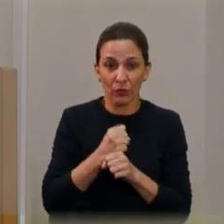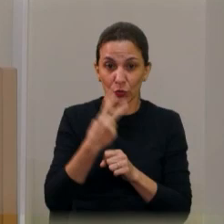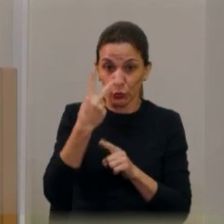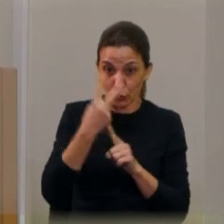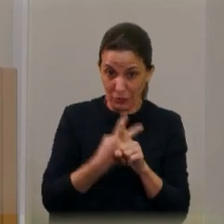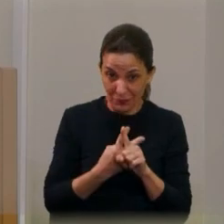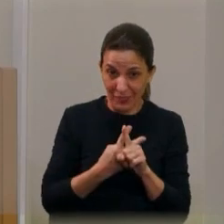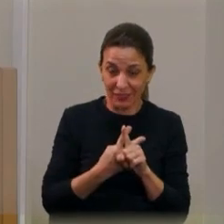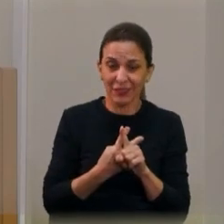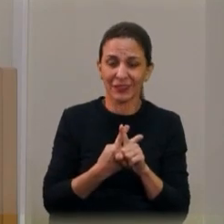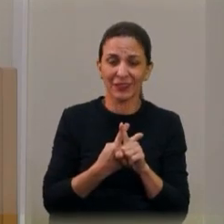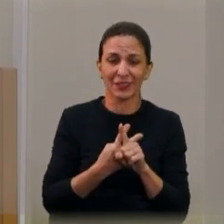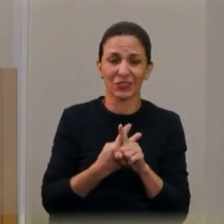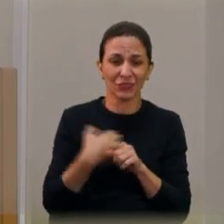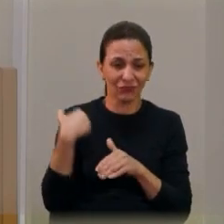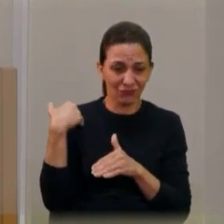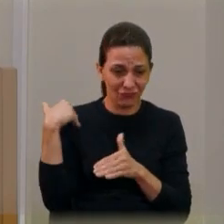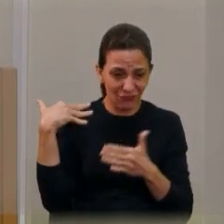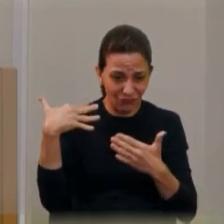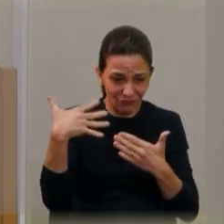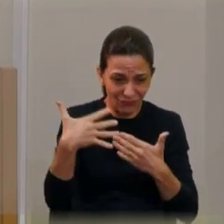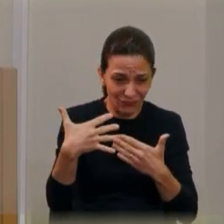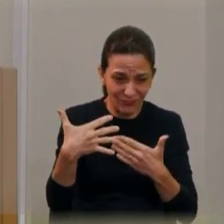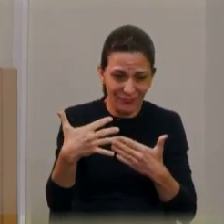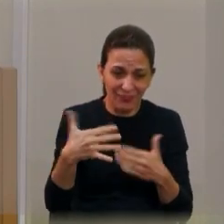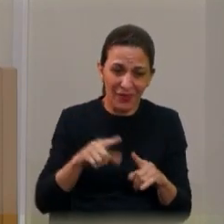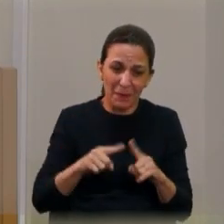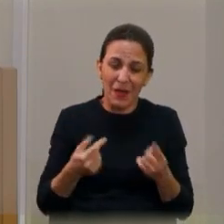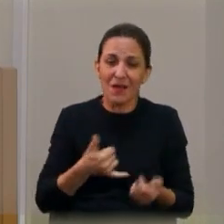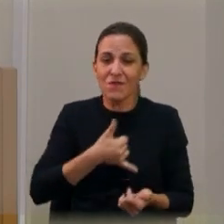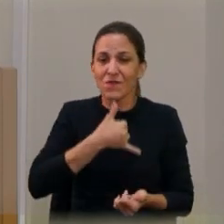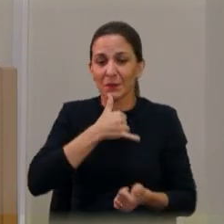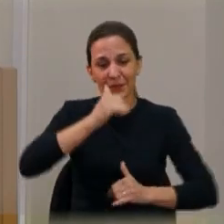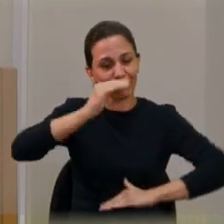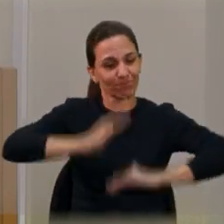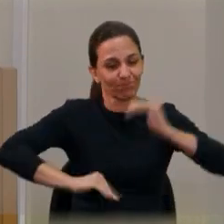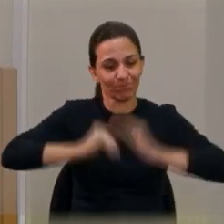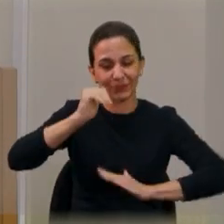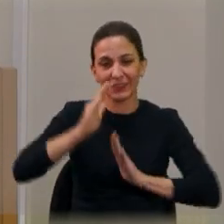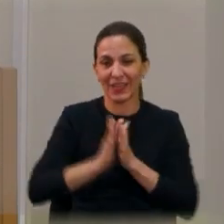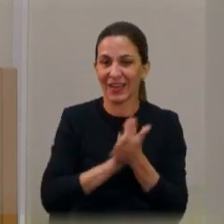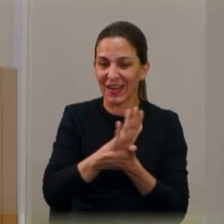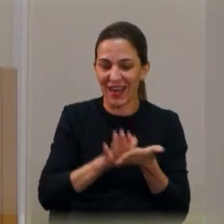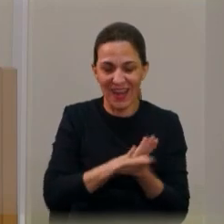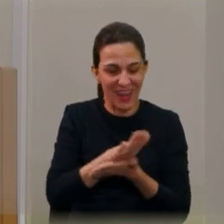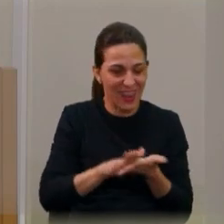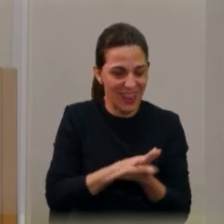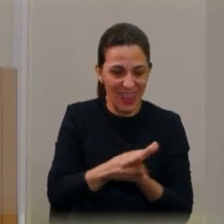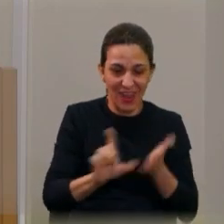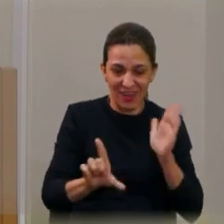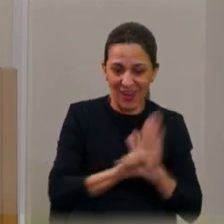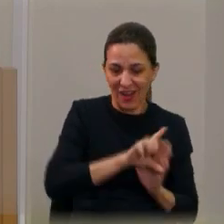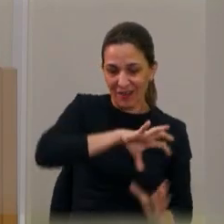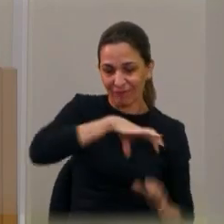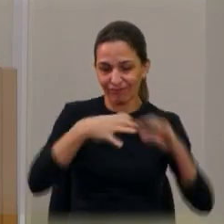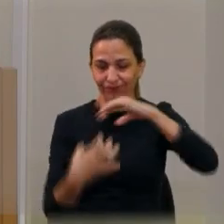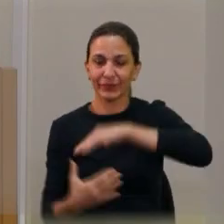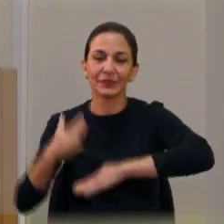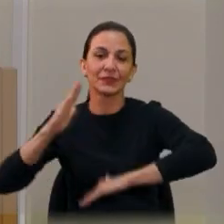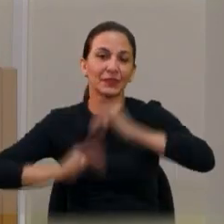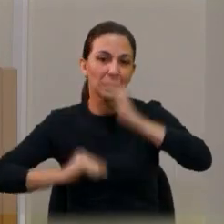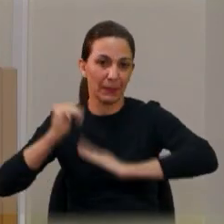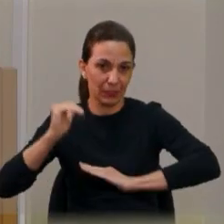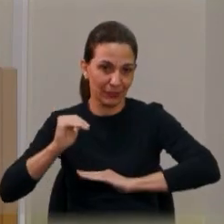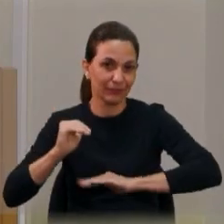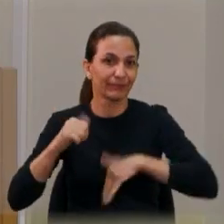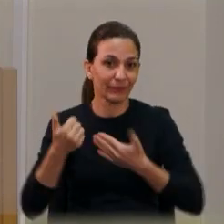e a gente ainda infelizmente não tivemos a efetivação do Araraquara em sinais em Araraquara porém